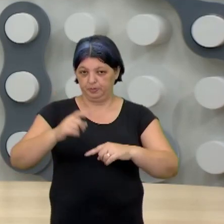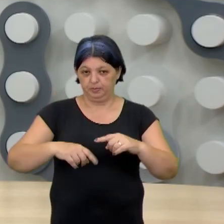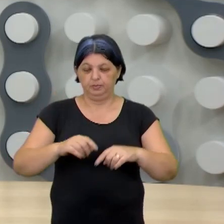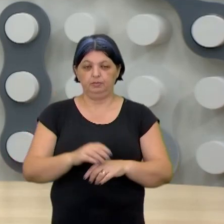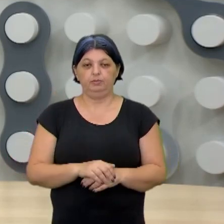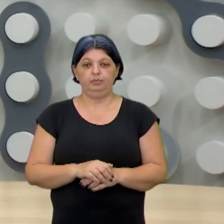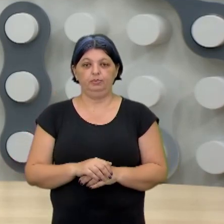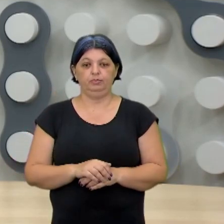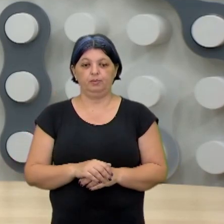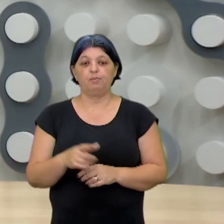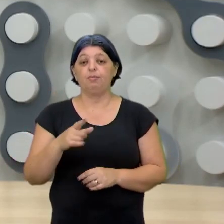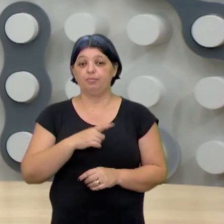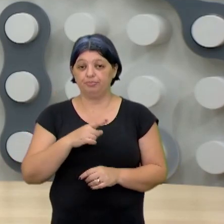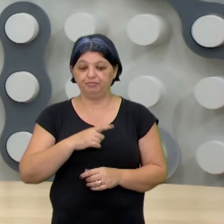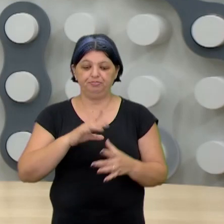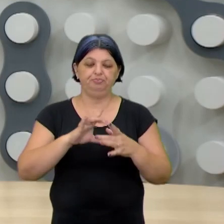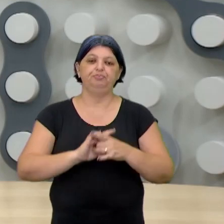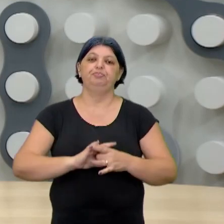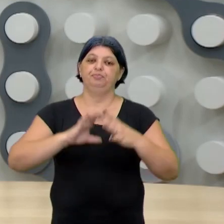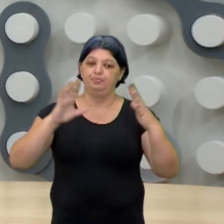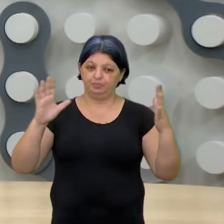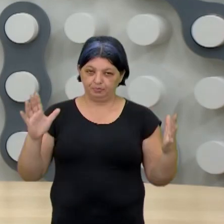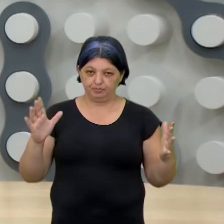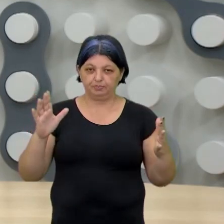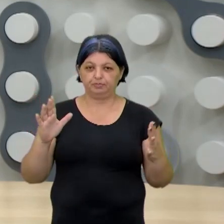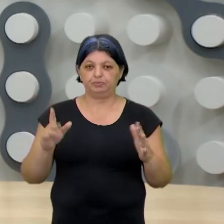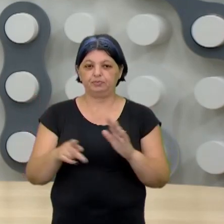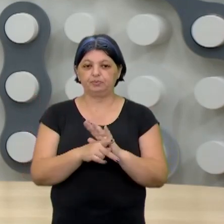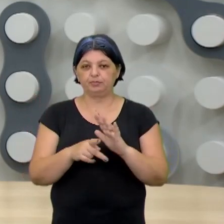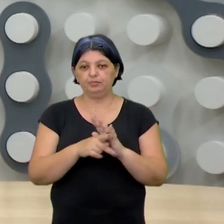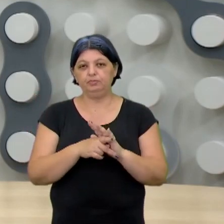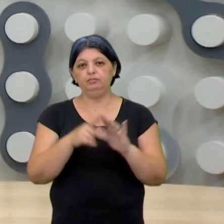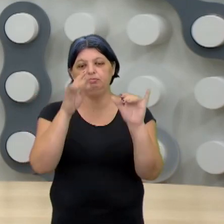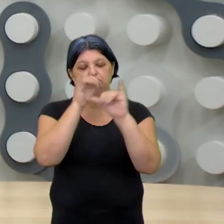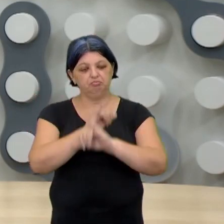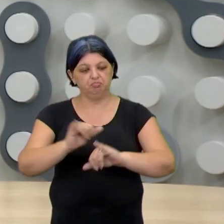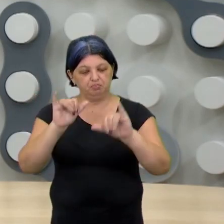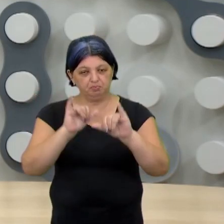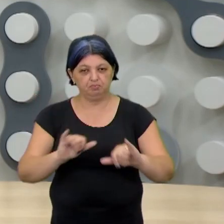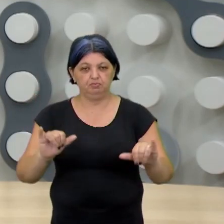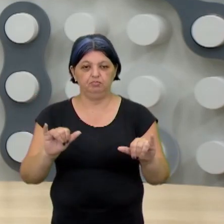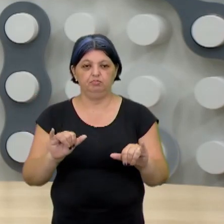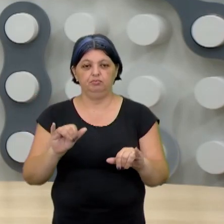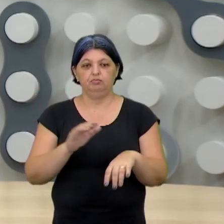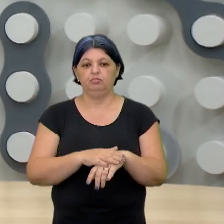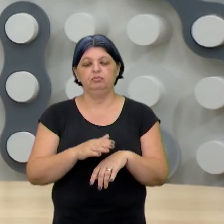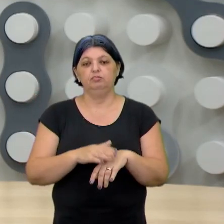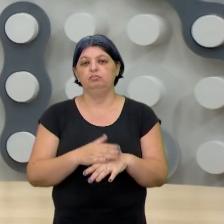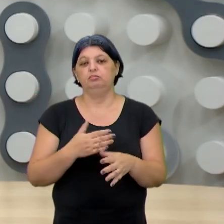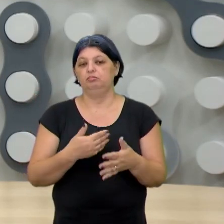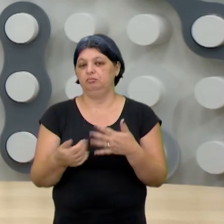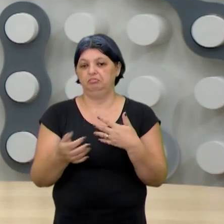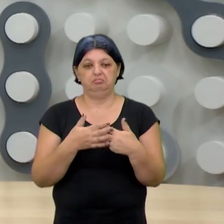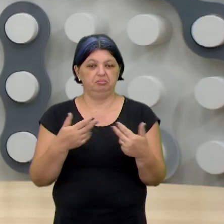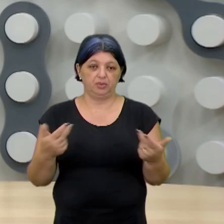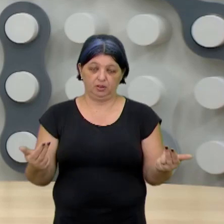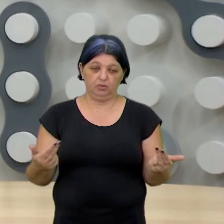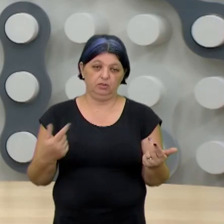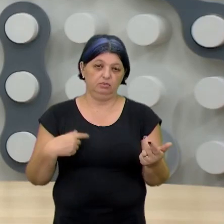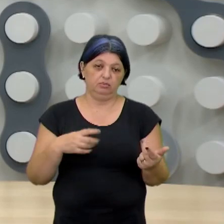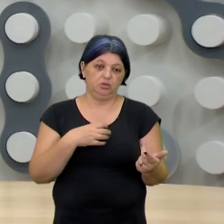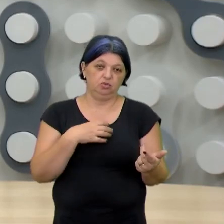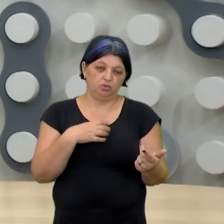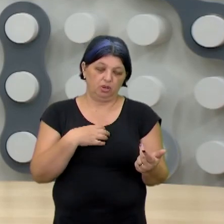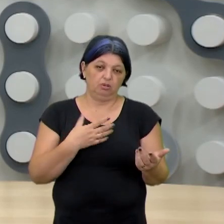ele tem liberdade para criar manchete, criar o lead, fazer qual que é a forma que